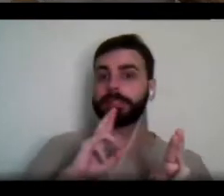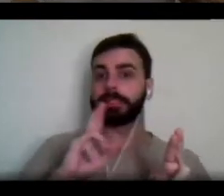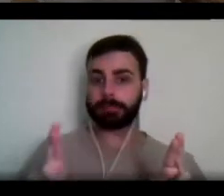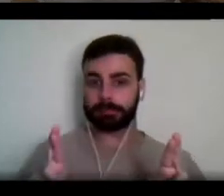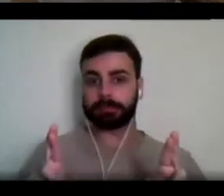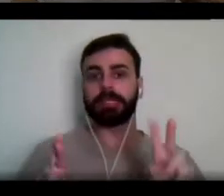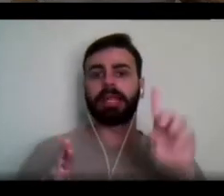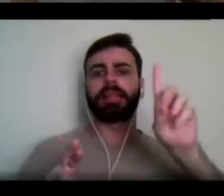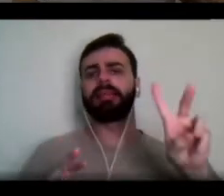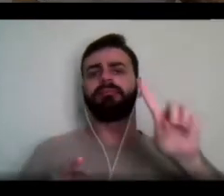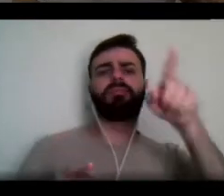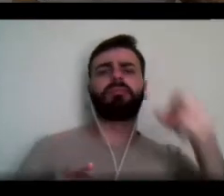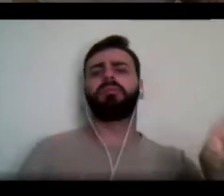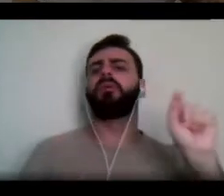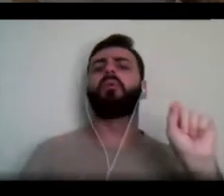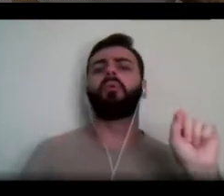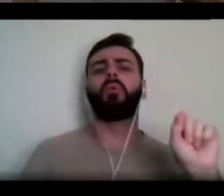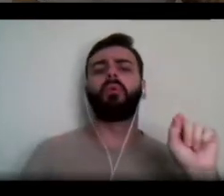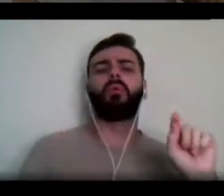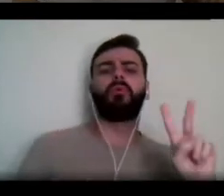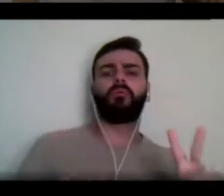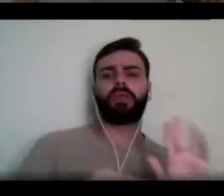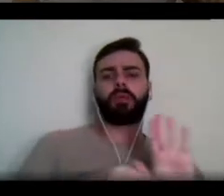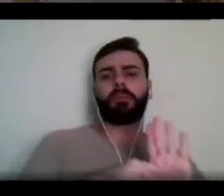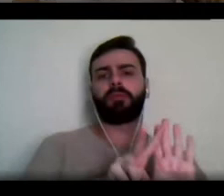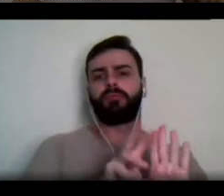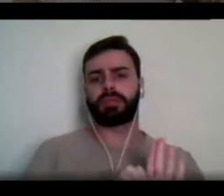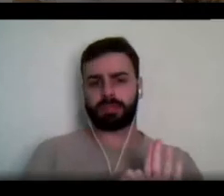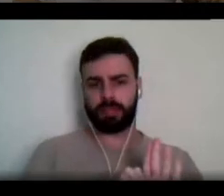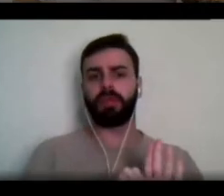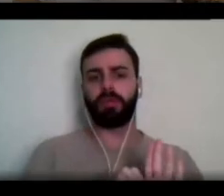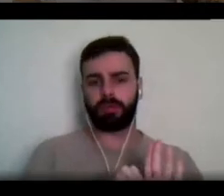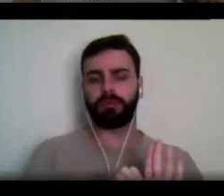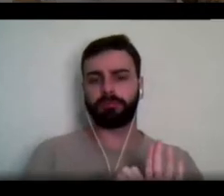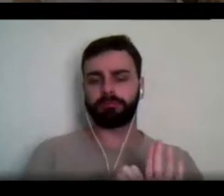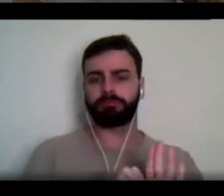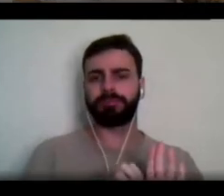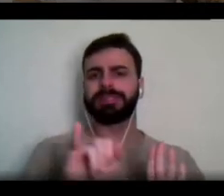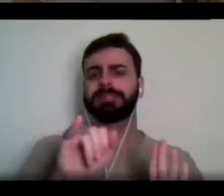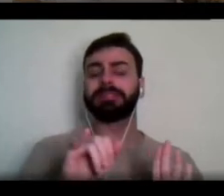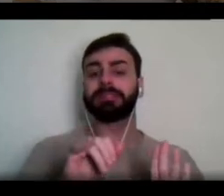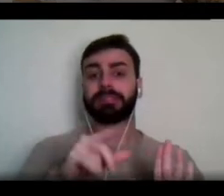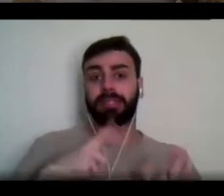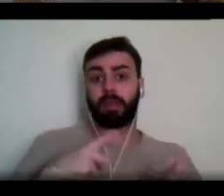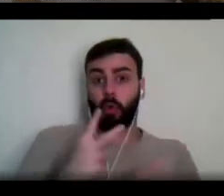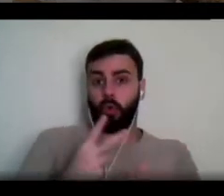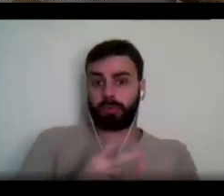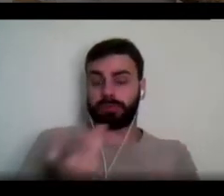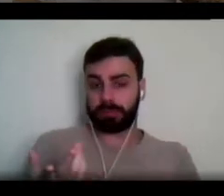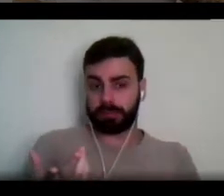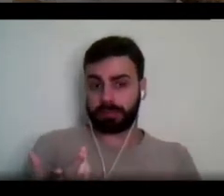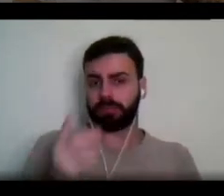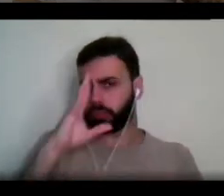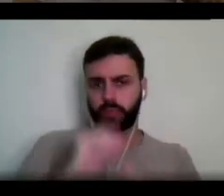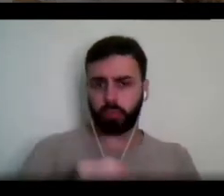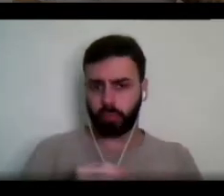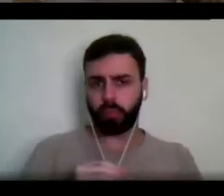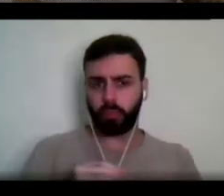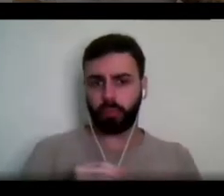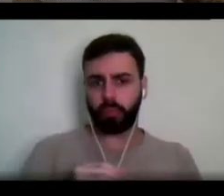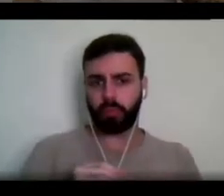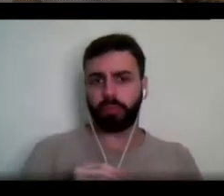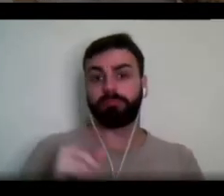aqui, ó, o que é integral de dv? É v menos v0. O que é integral de uma constante? Né? É